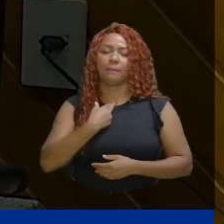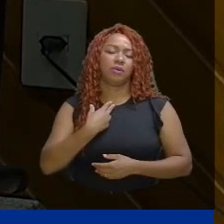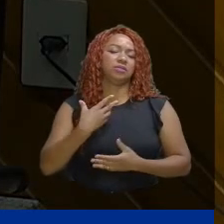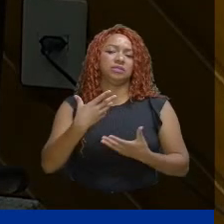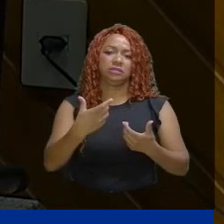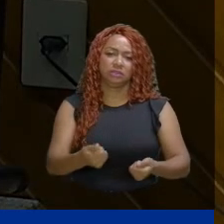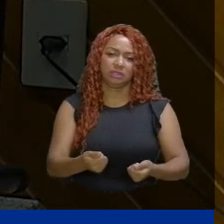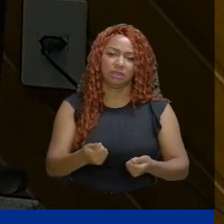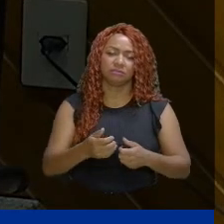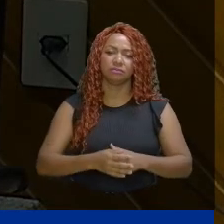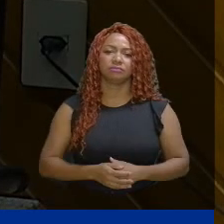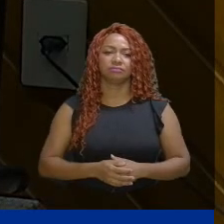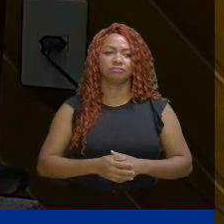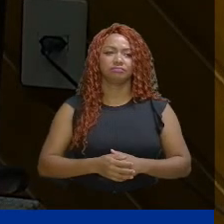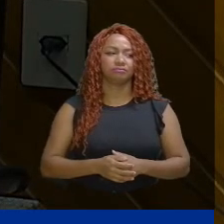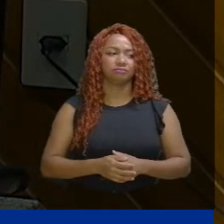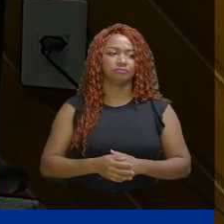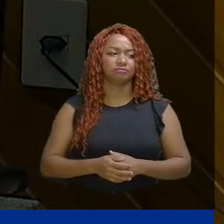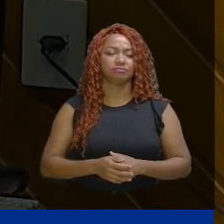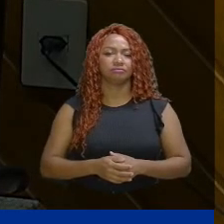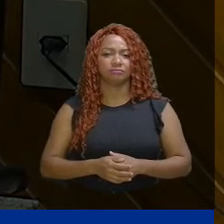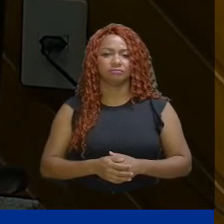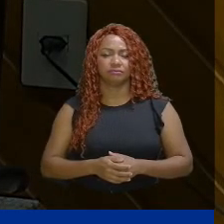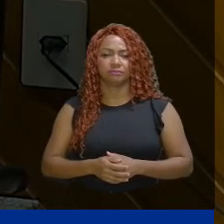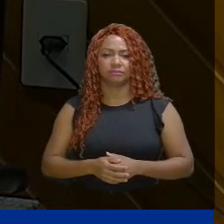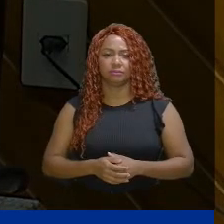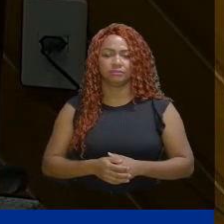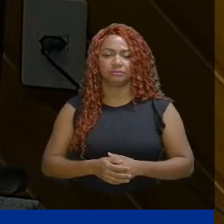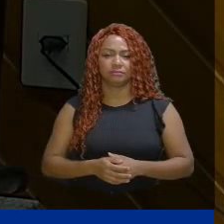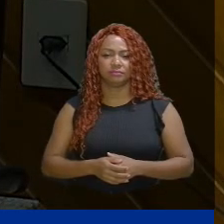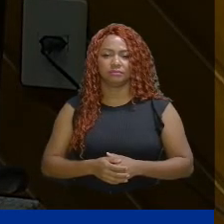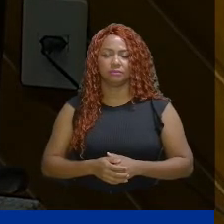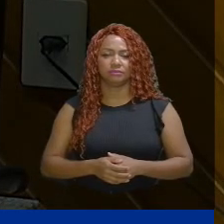aqui um HC do Amazonas,